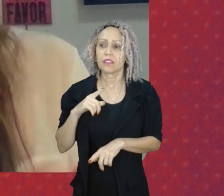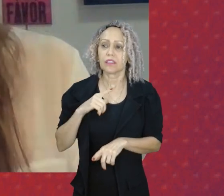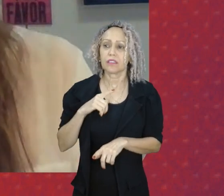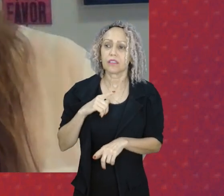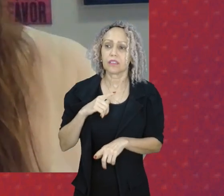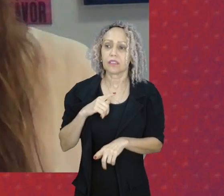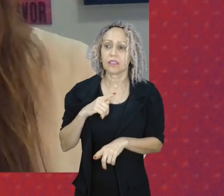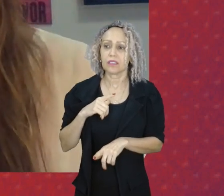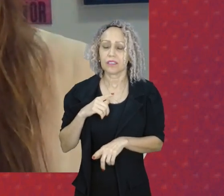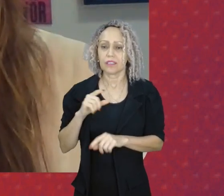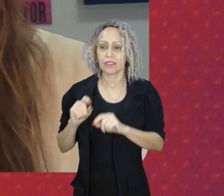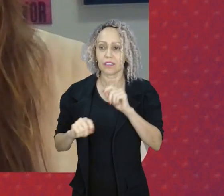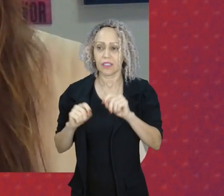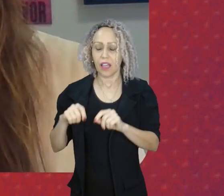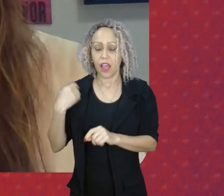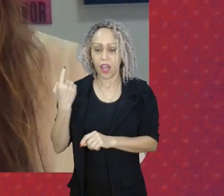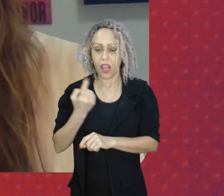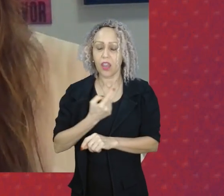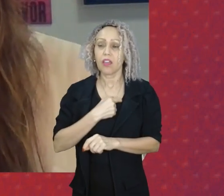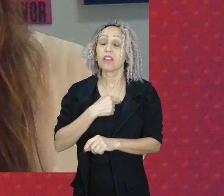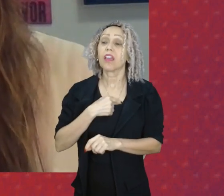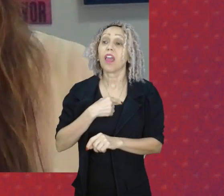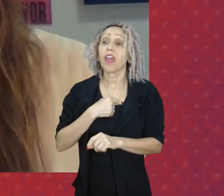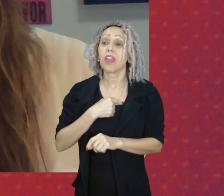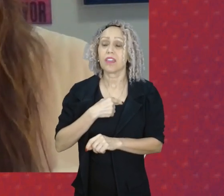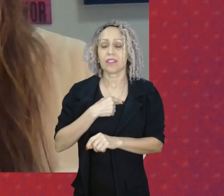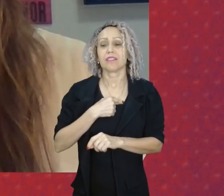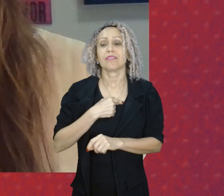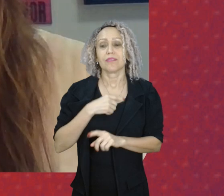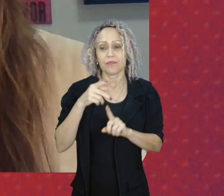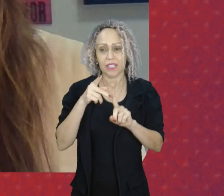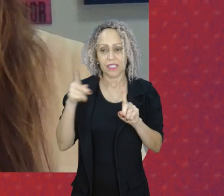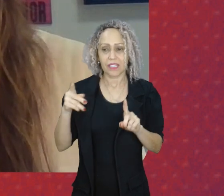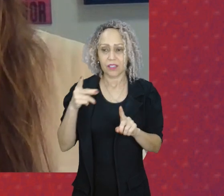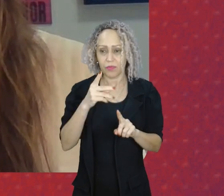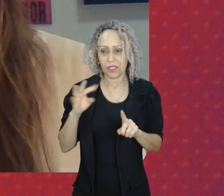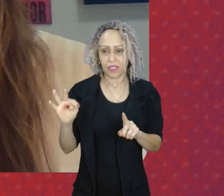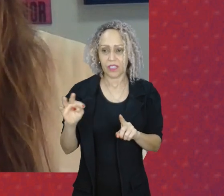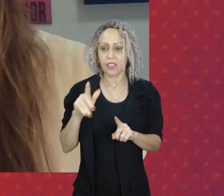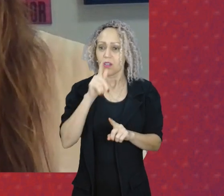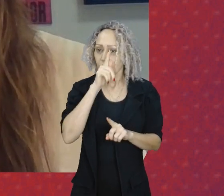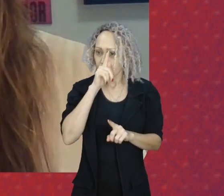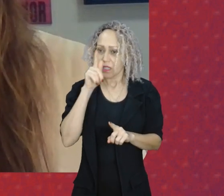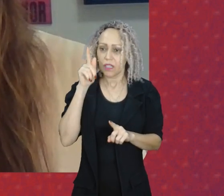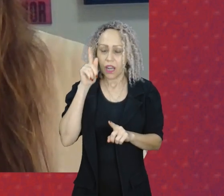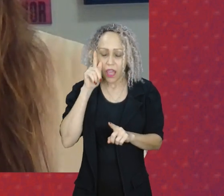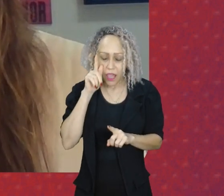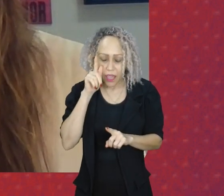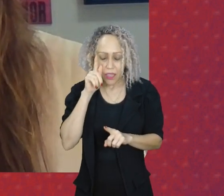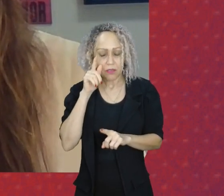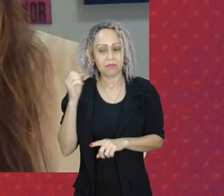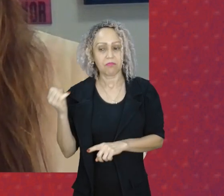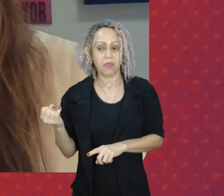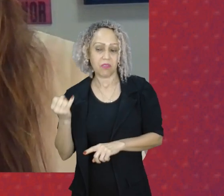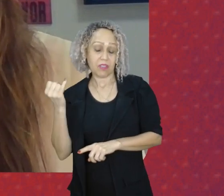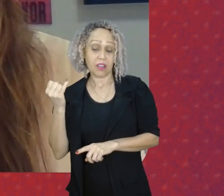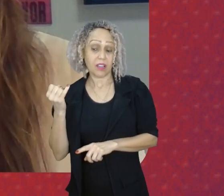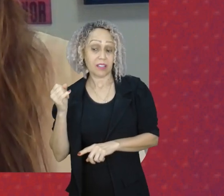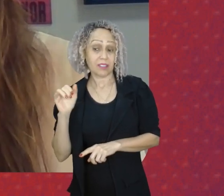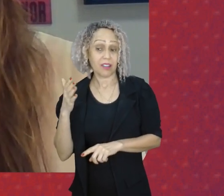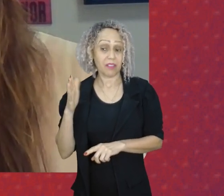super suspeita, a nossa presidenta, Gleisi Hoffmann. Então, a gente precisa aí ter mais mulheres também disputando esses